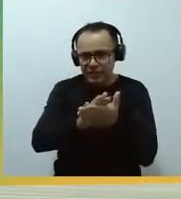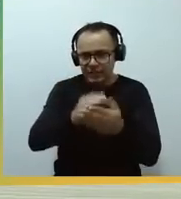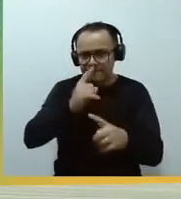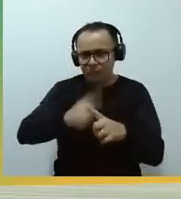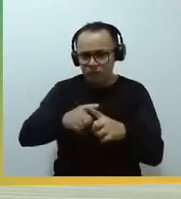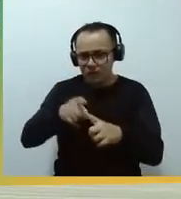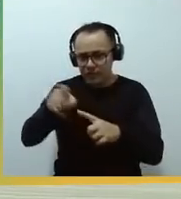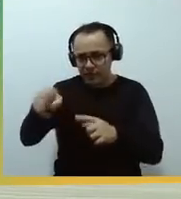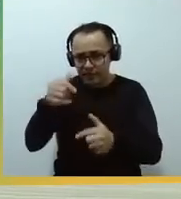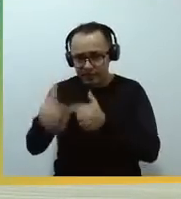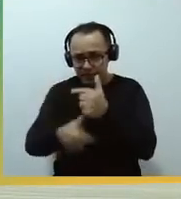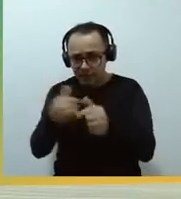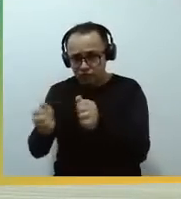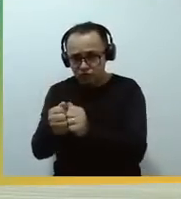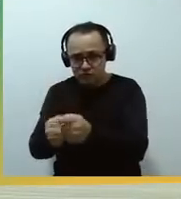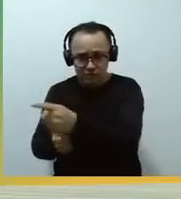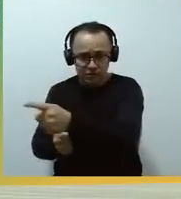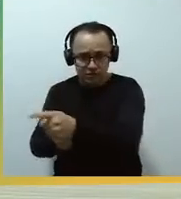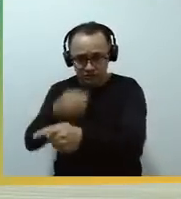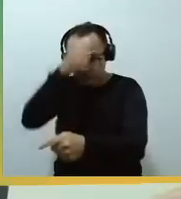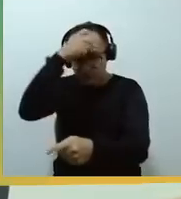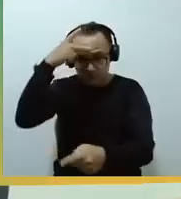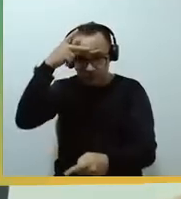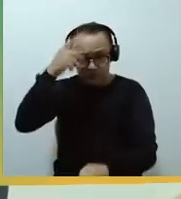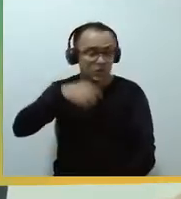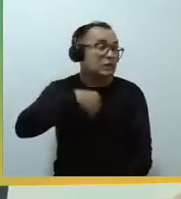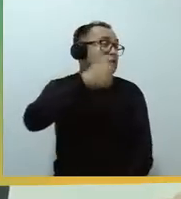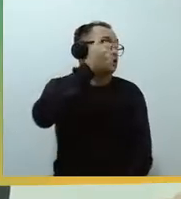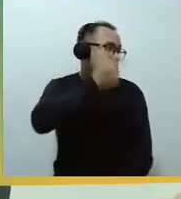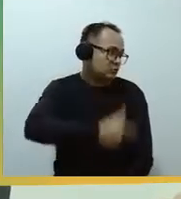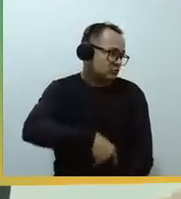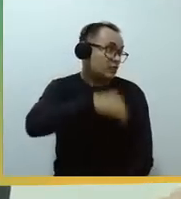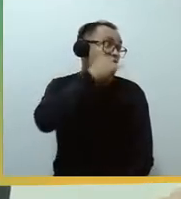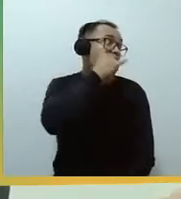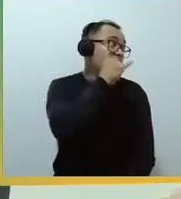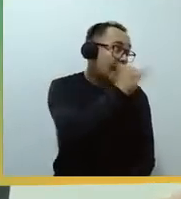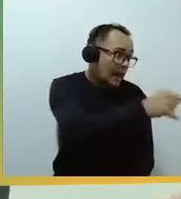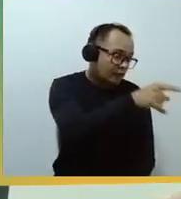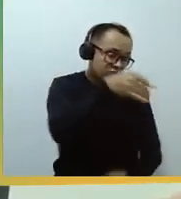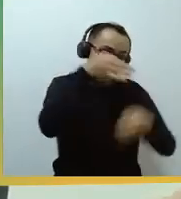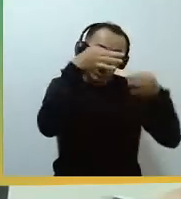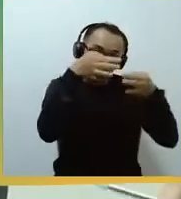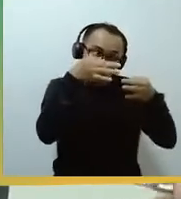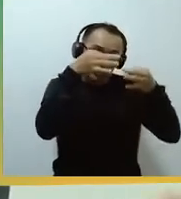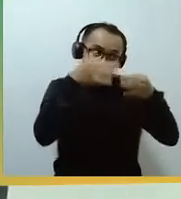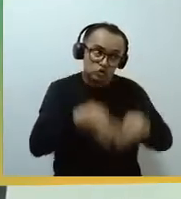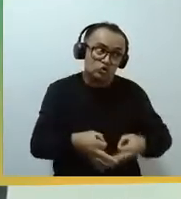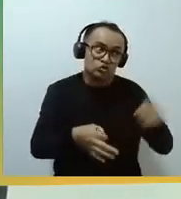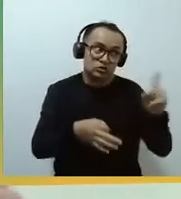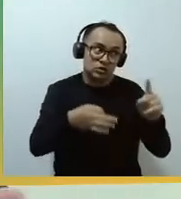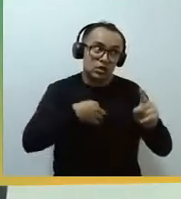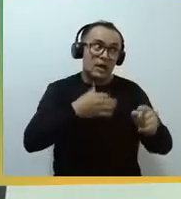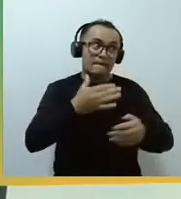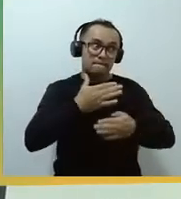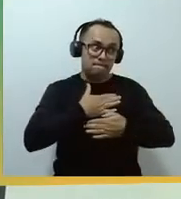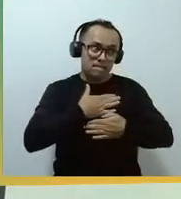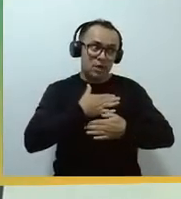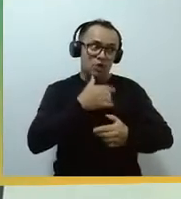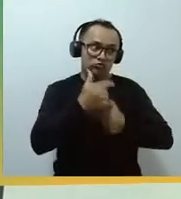prefeitura ou por algum outro motivo? Oh, vou repetir mais uma vez, acho que você não está sendo justo. Ele não era meu funcionário. O cara estava de